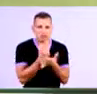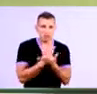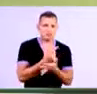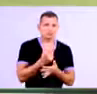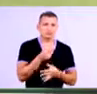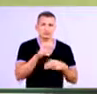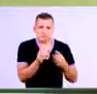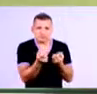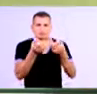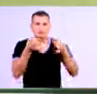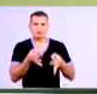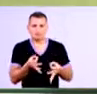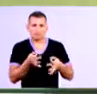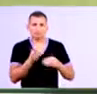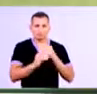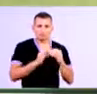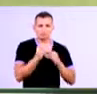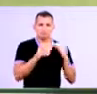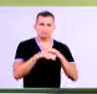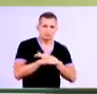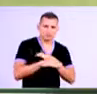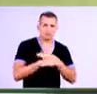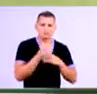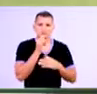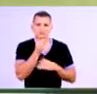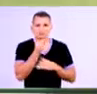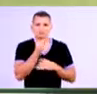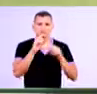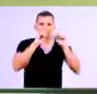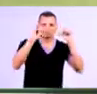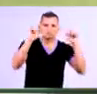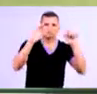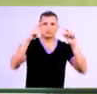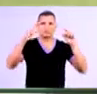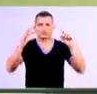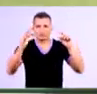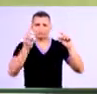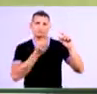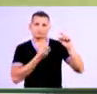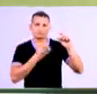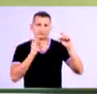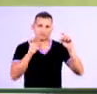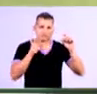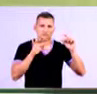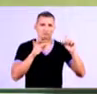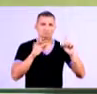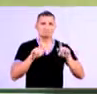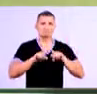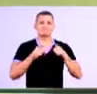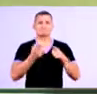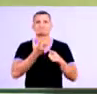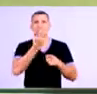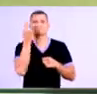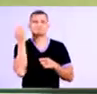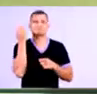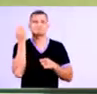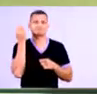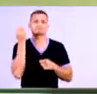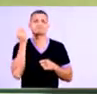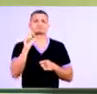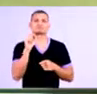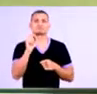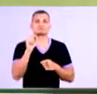salvando corretamente no banco de dados, se o campo de CPF está recebendo só números, e a gente acaba esquecendo se